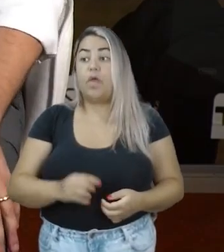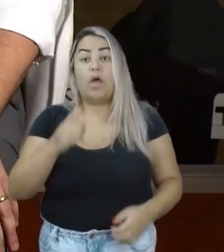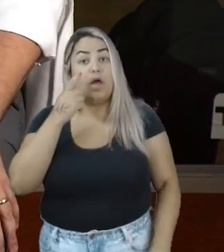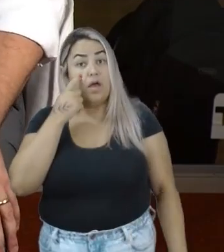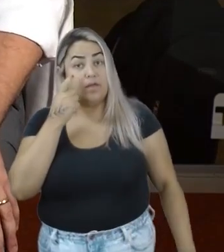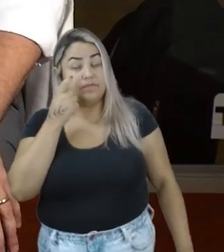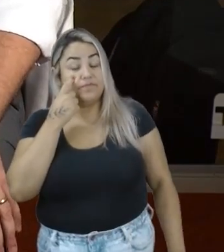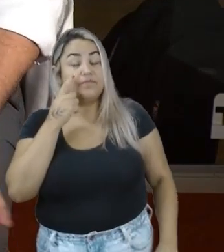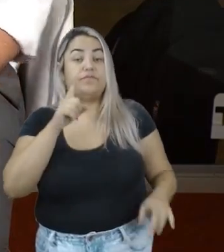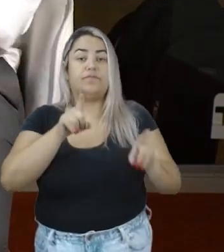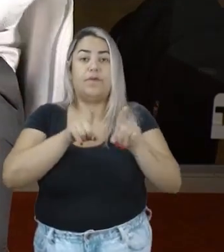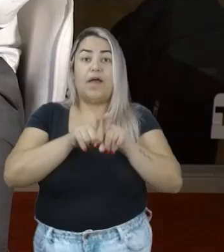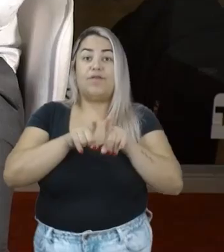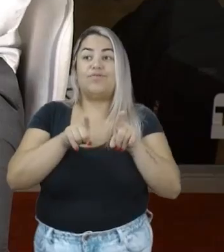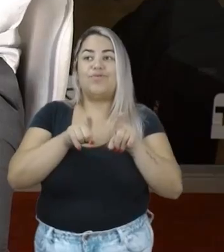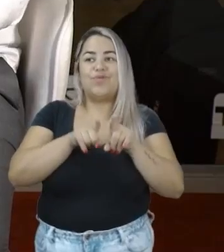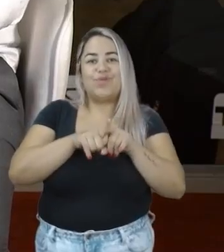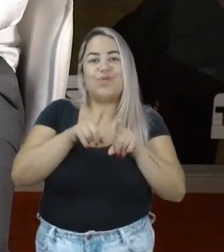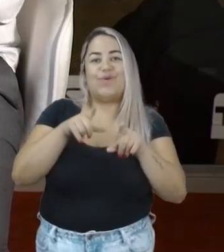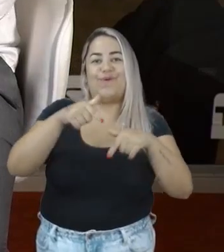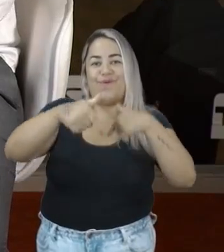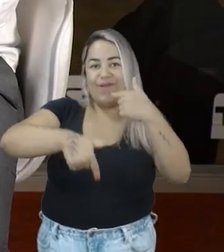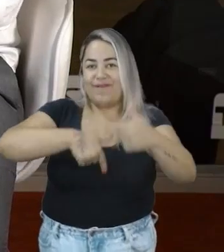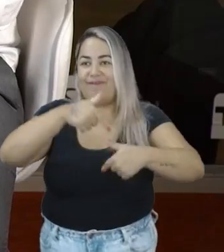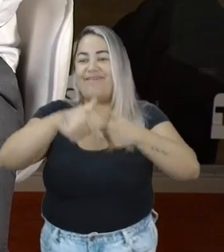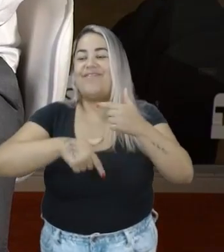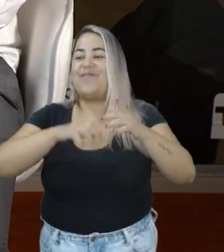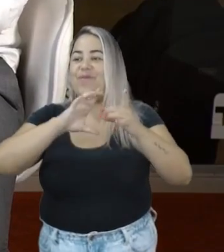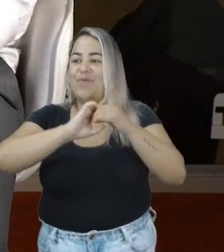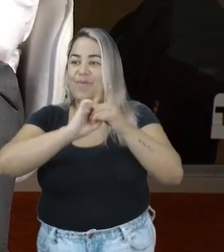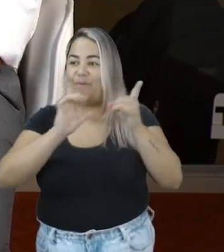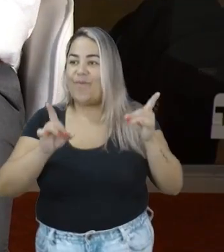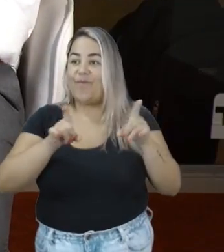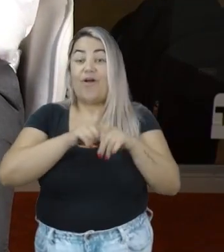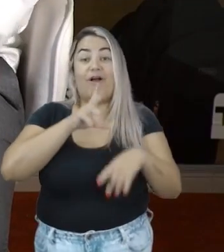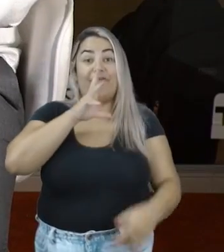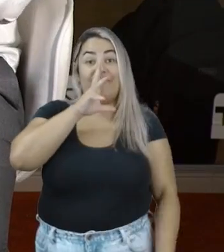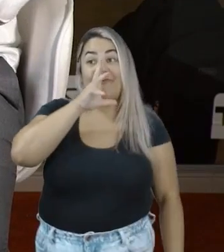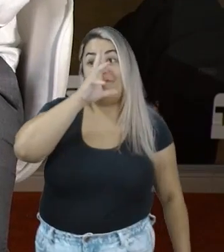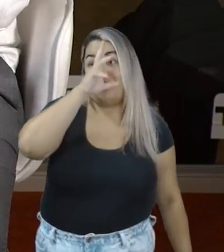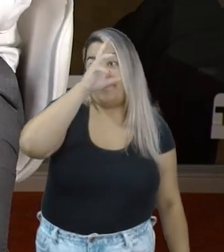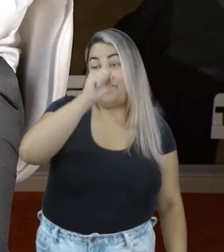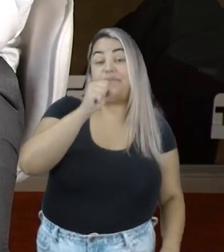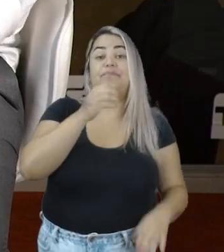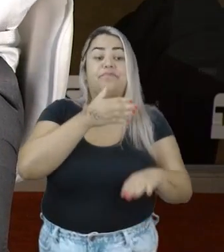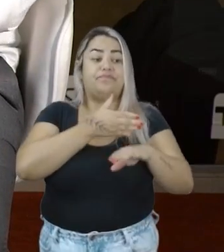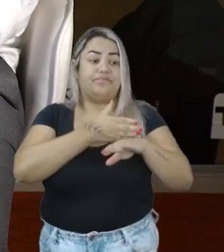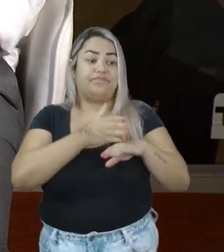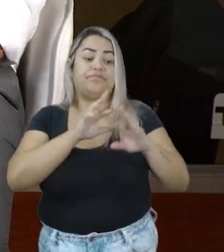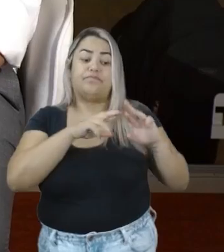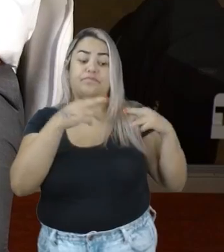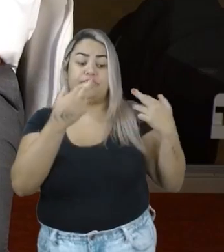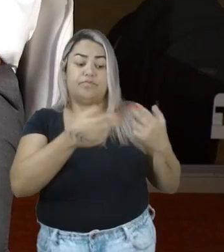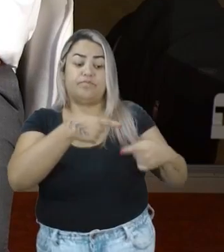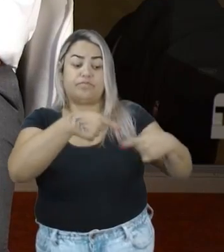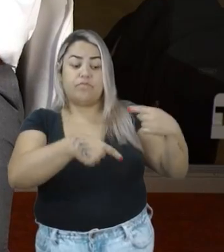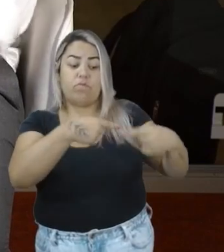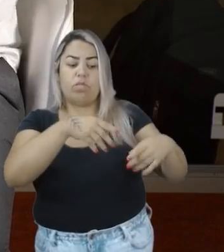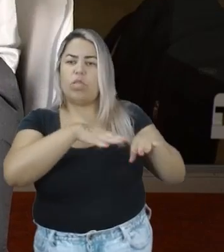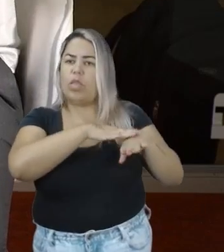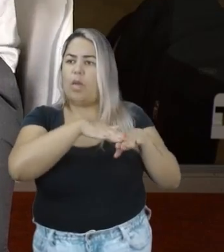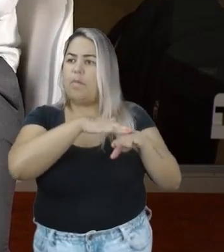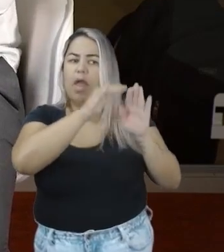Partido dos Trabalhadores tem essa marca, democracia interna forte, costuma se reunir bastante para discutir